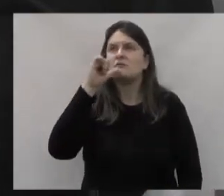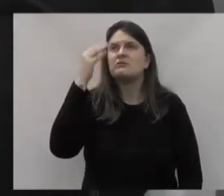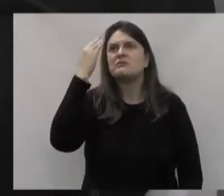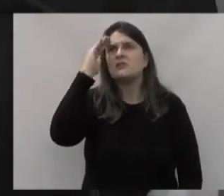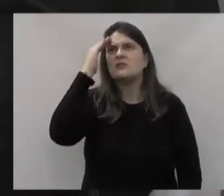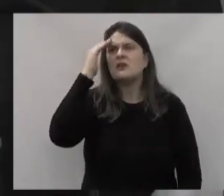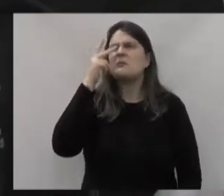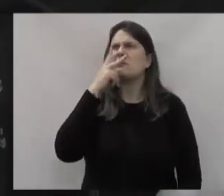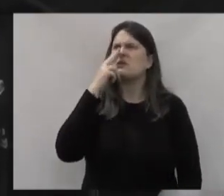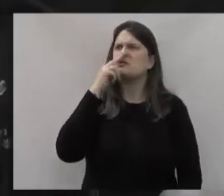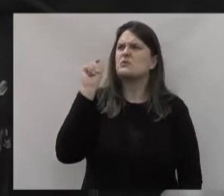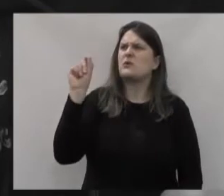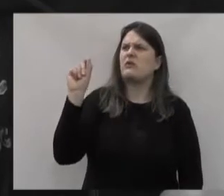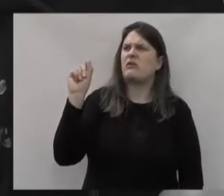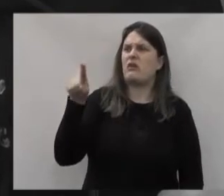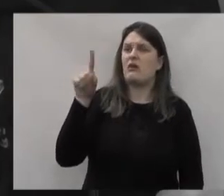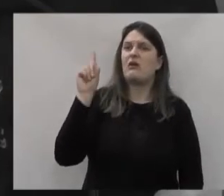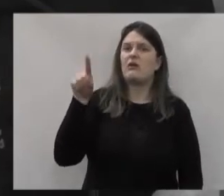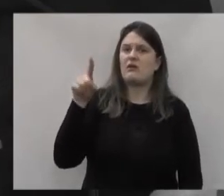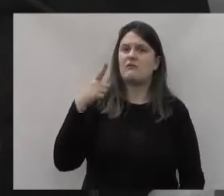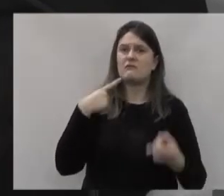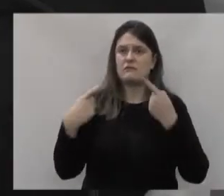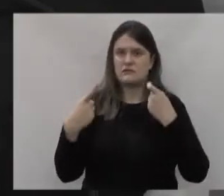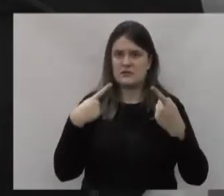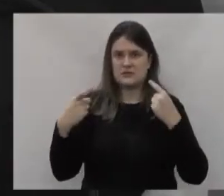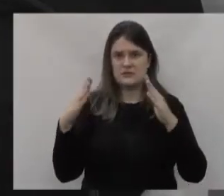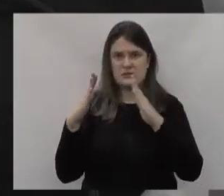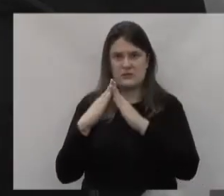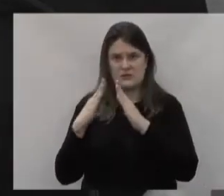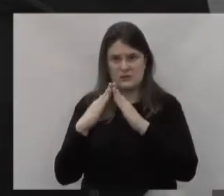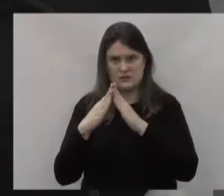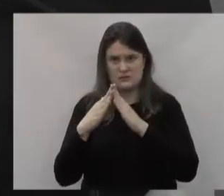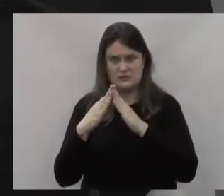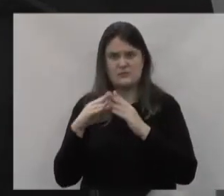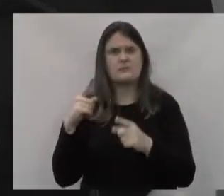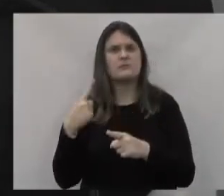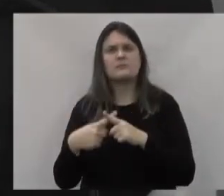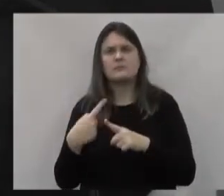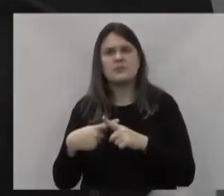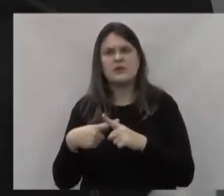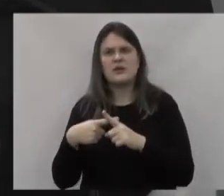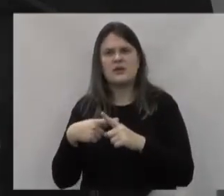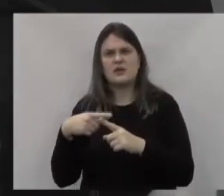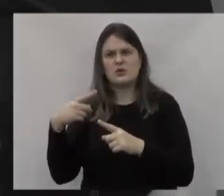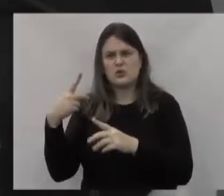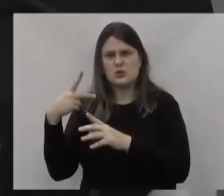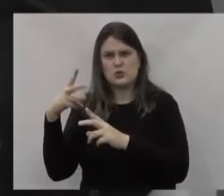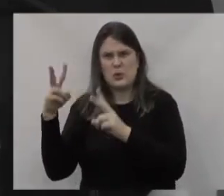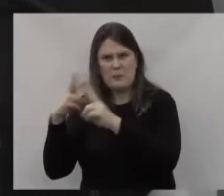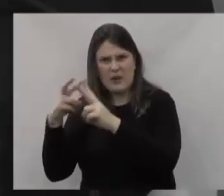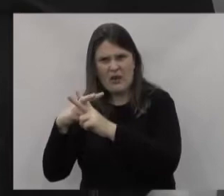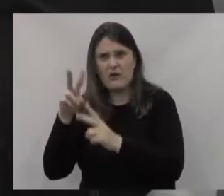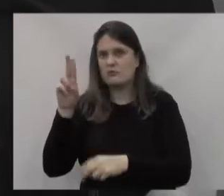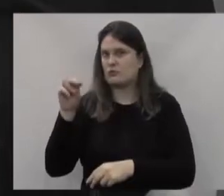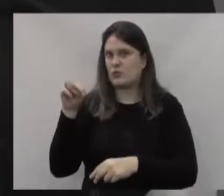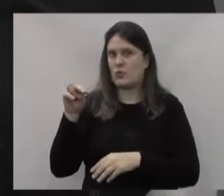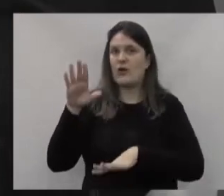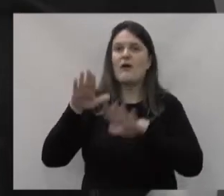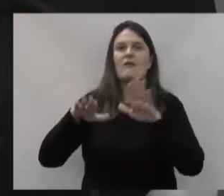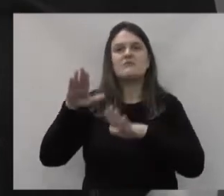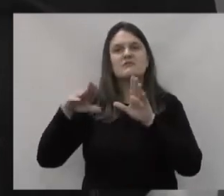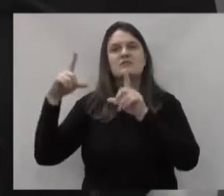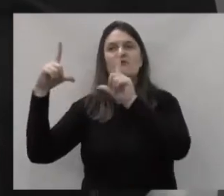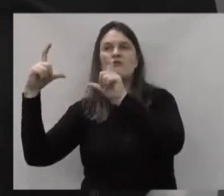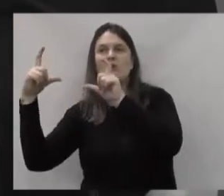vivia tinha nome, e esse nome era violência doméstica. Porque ele não batia nela sempre, eles iam no cinema, tiravam